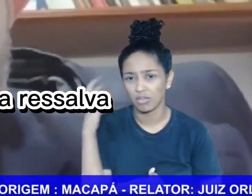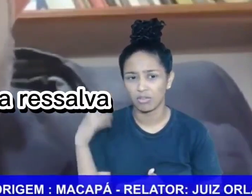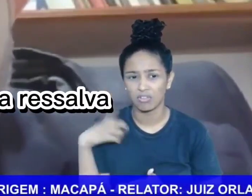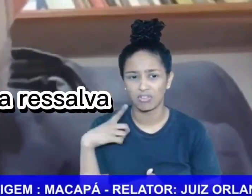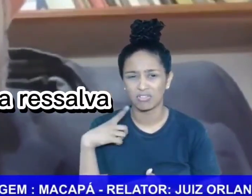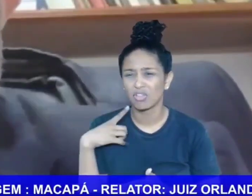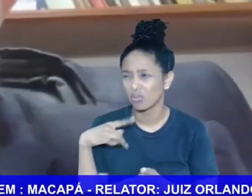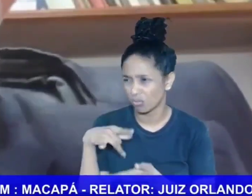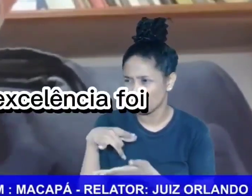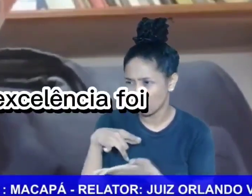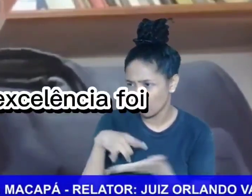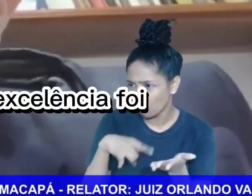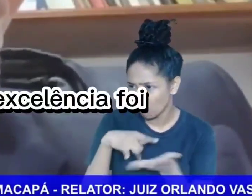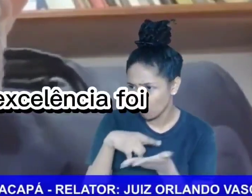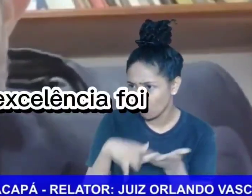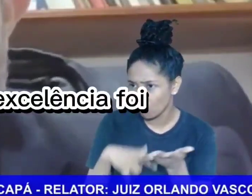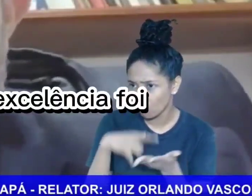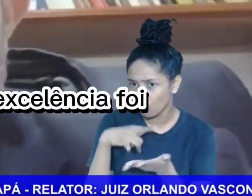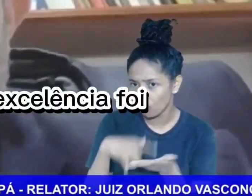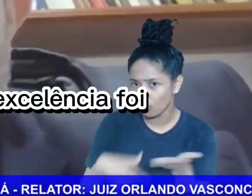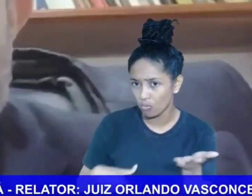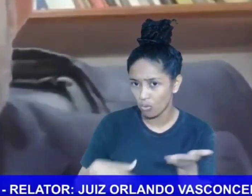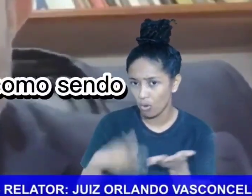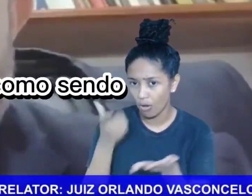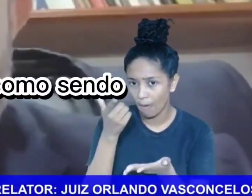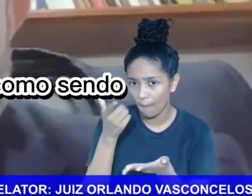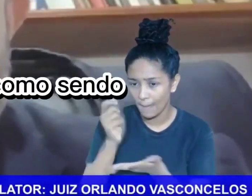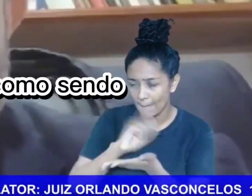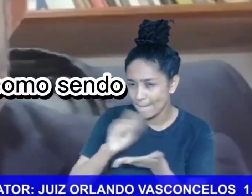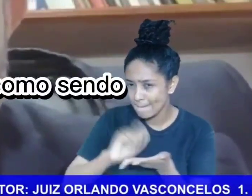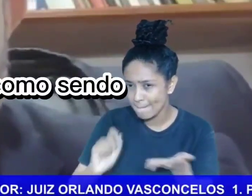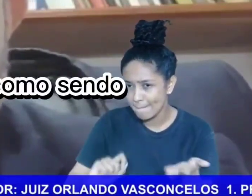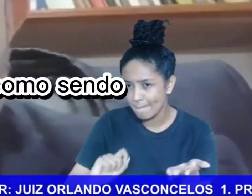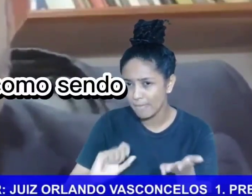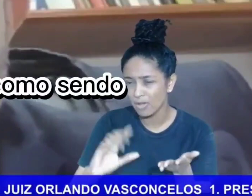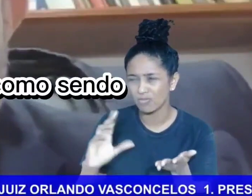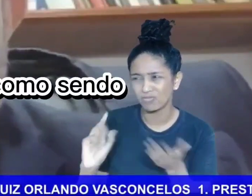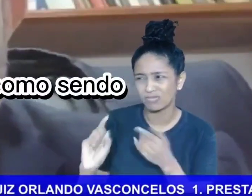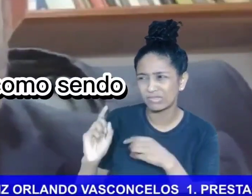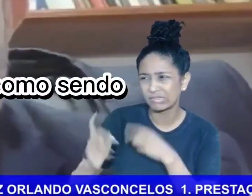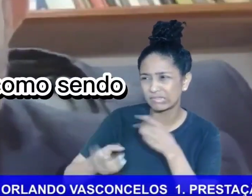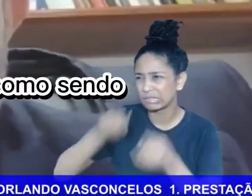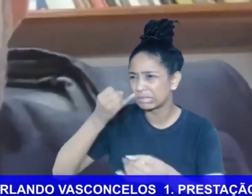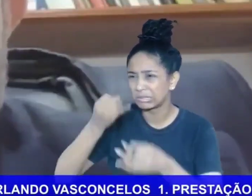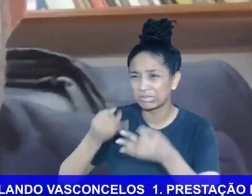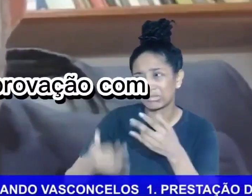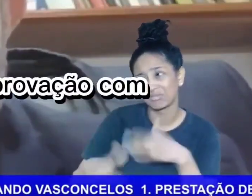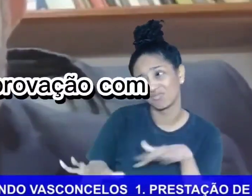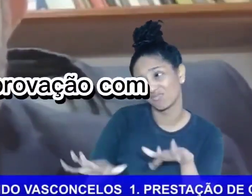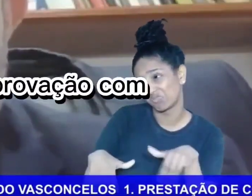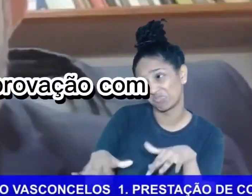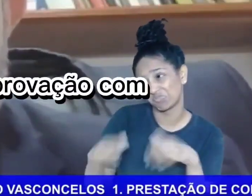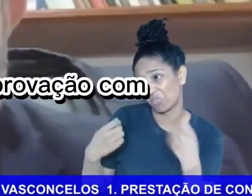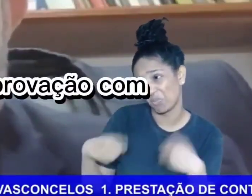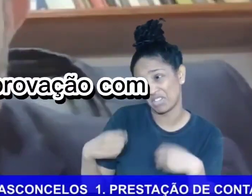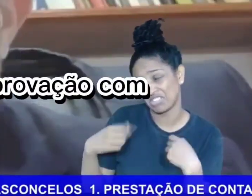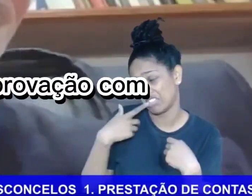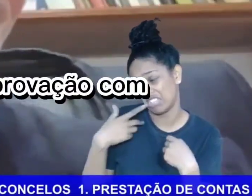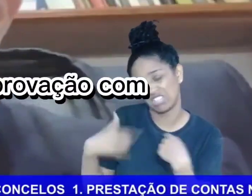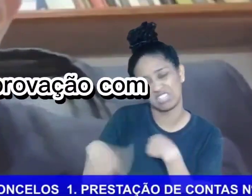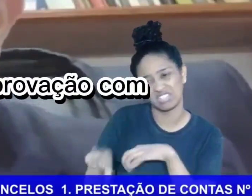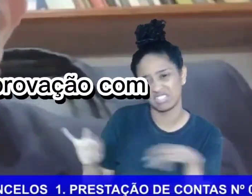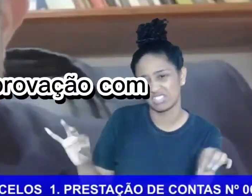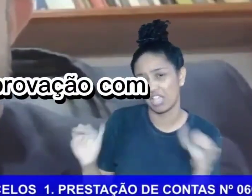alguma ressalva, porque me parece que Vossa Excelência foi superando todos os pontos como sendo irrelevantes e, ao final, concluiu que